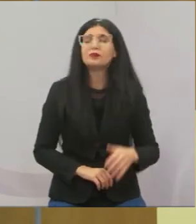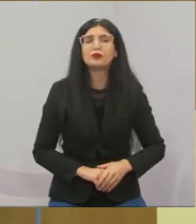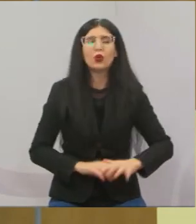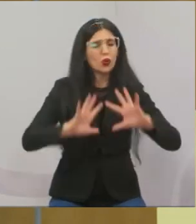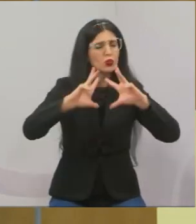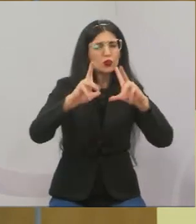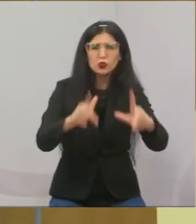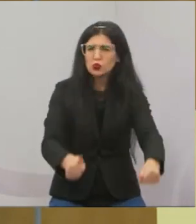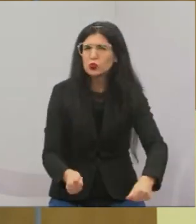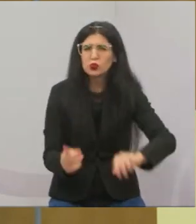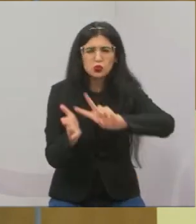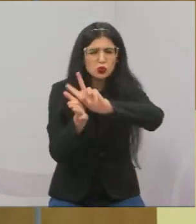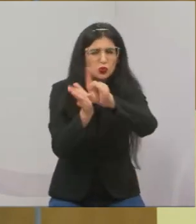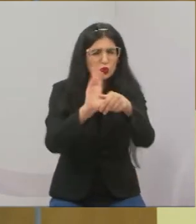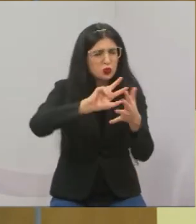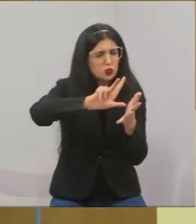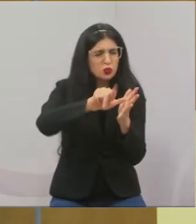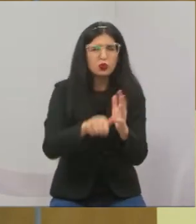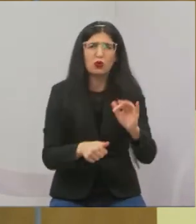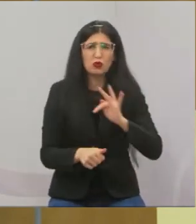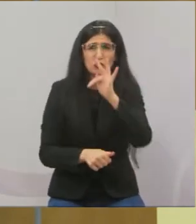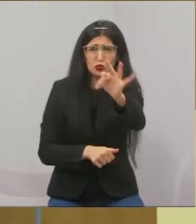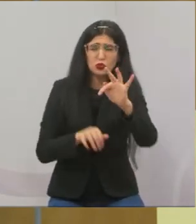utopia, né, se torne realidade através